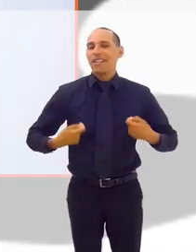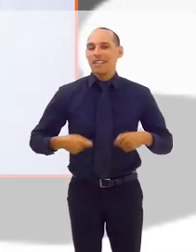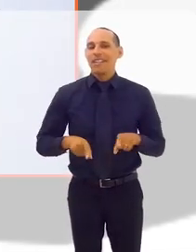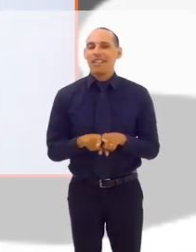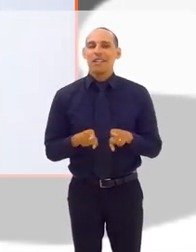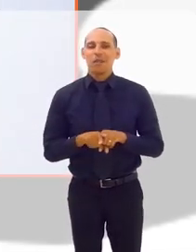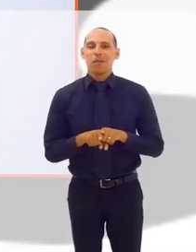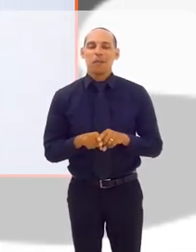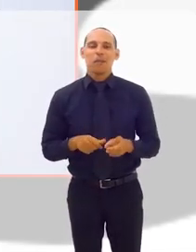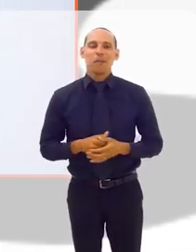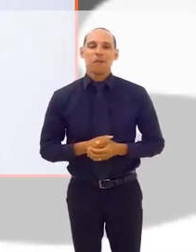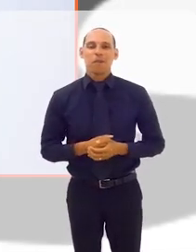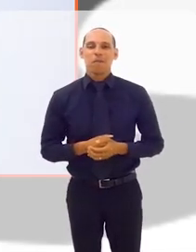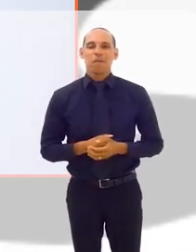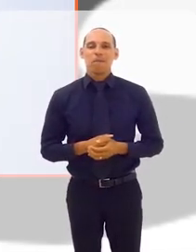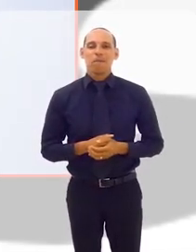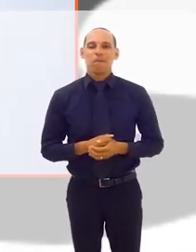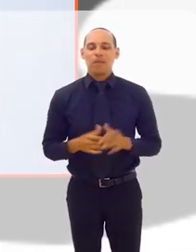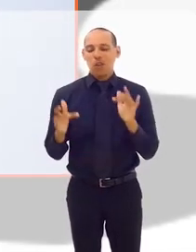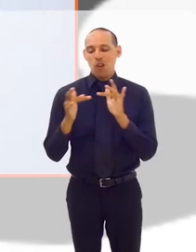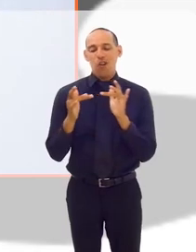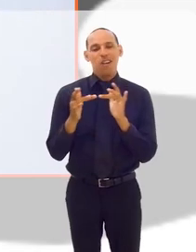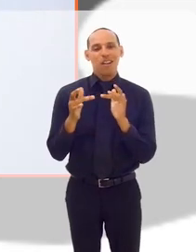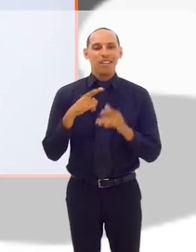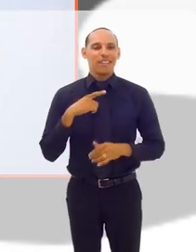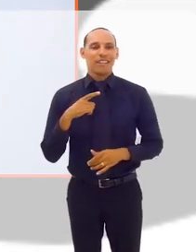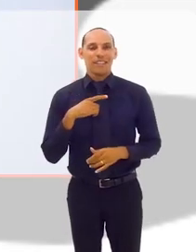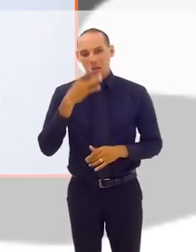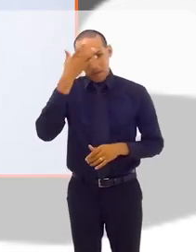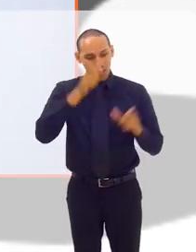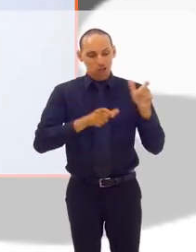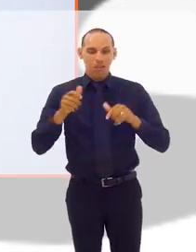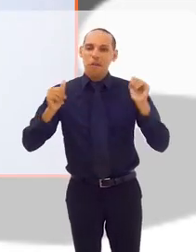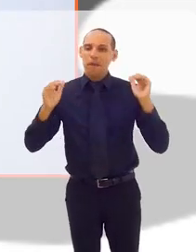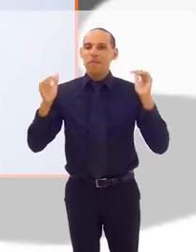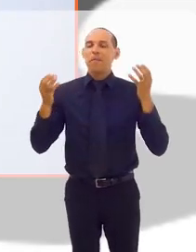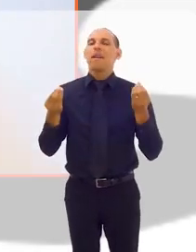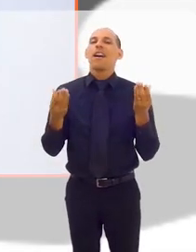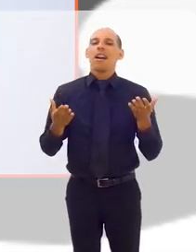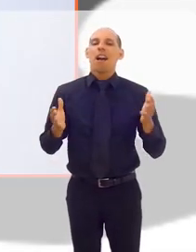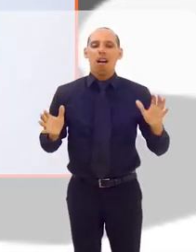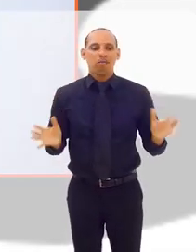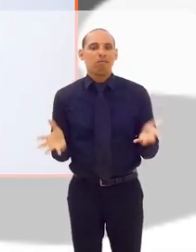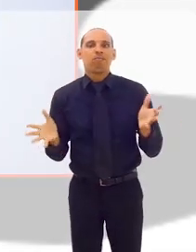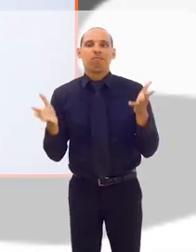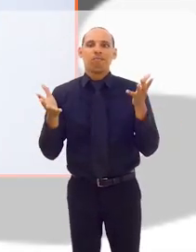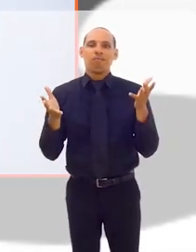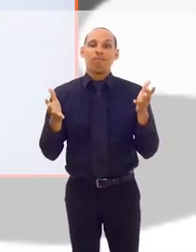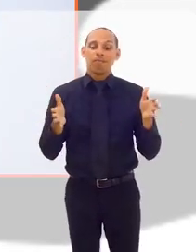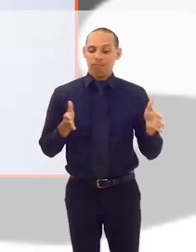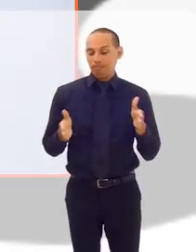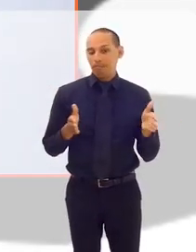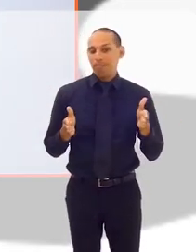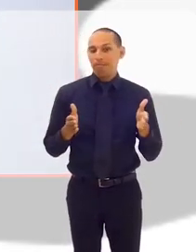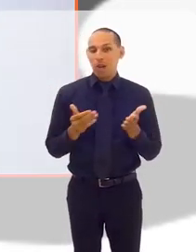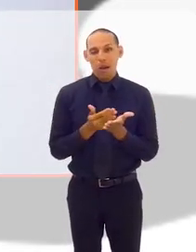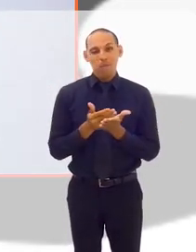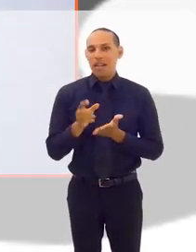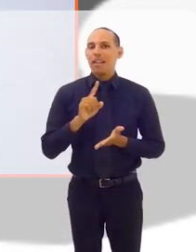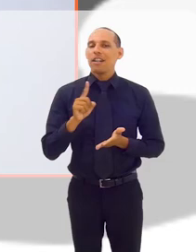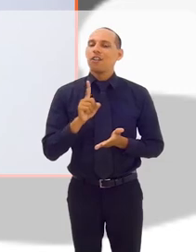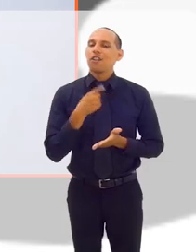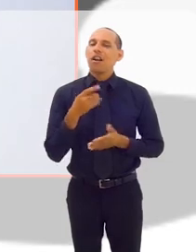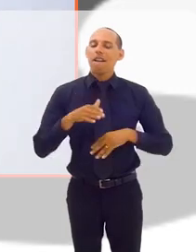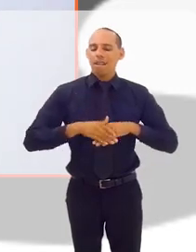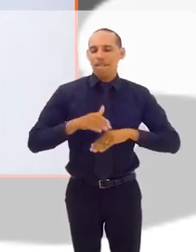precisamos realmente também ter essa conexão com mais pessoas para que isso seja alavancado, mas enquanto essa